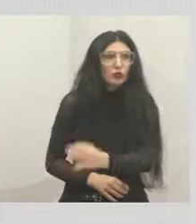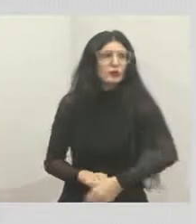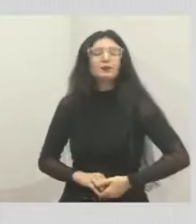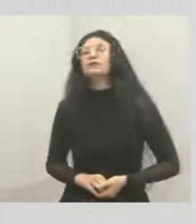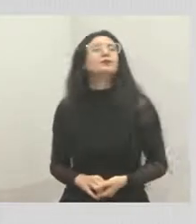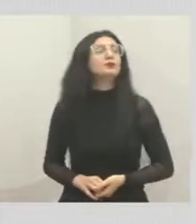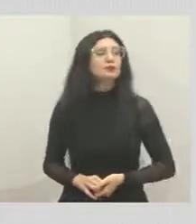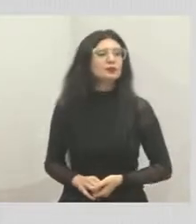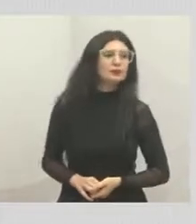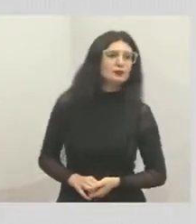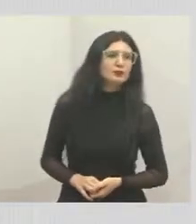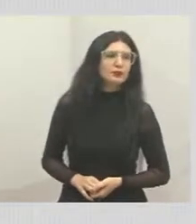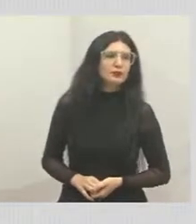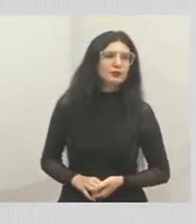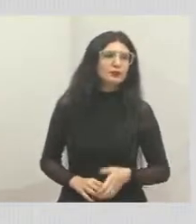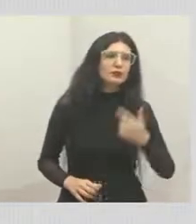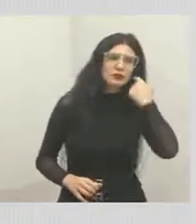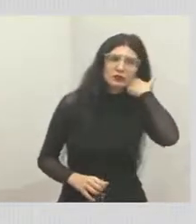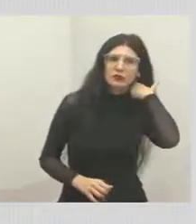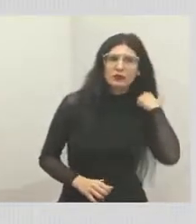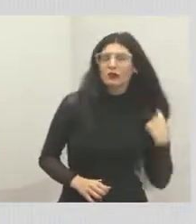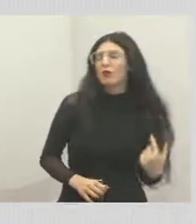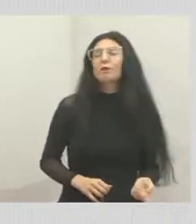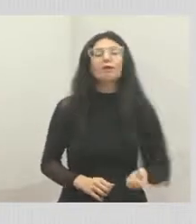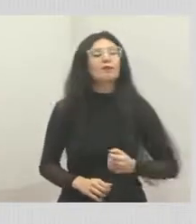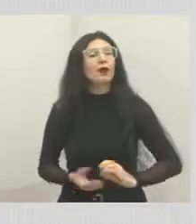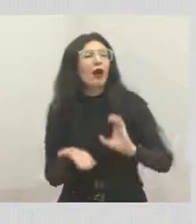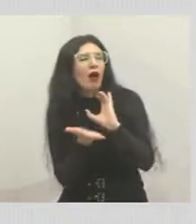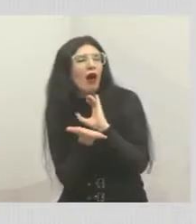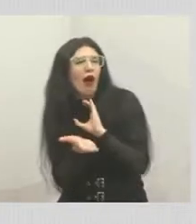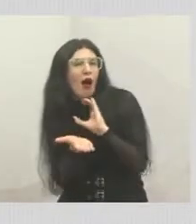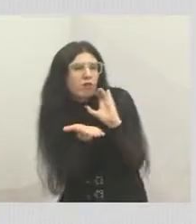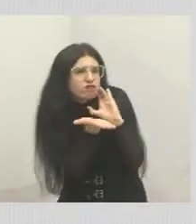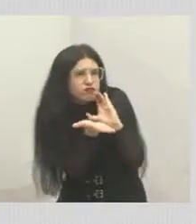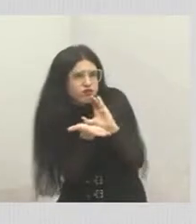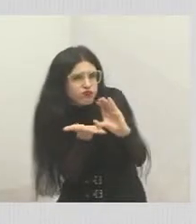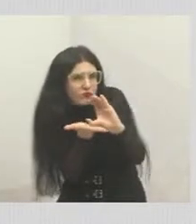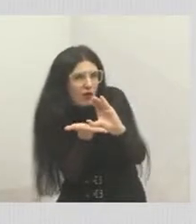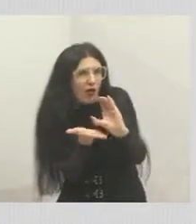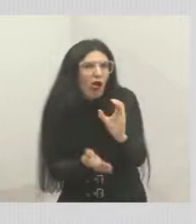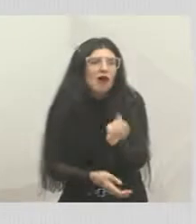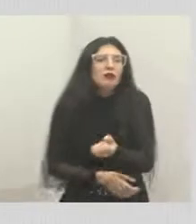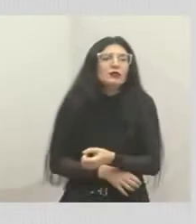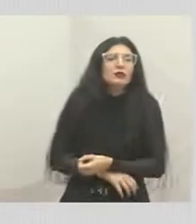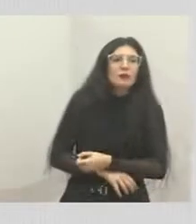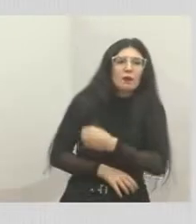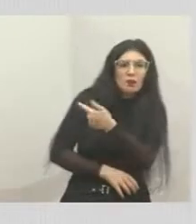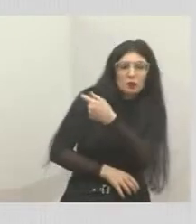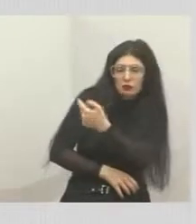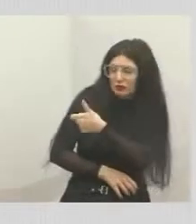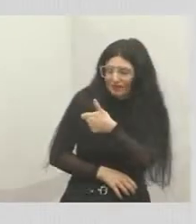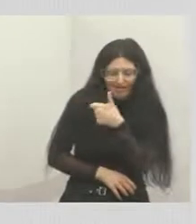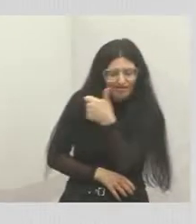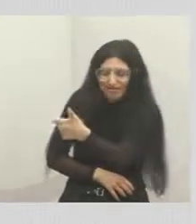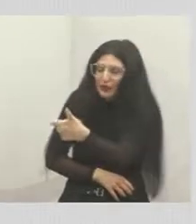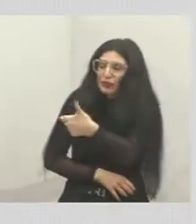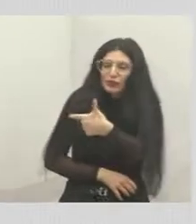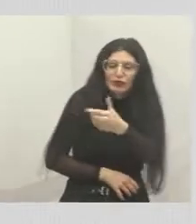9,67%. Operações de crédito, uma meta orçamentária anual de